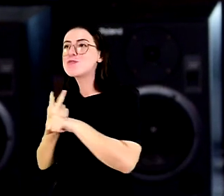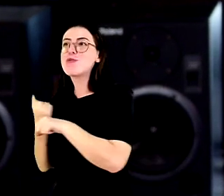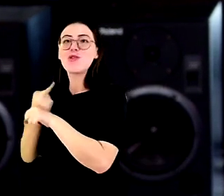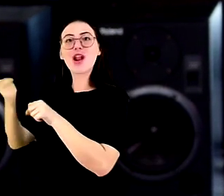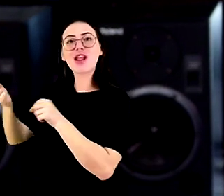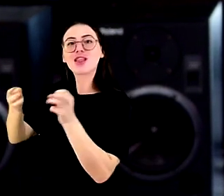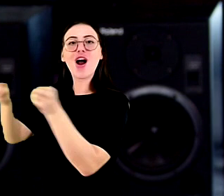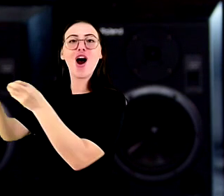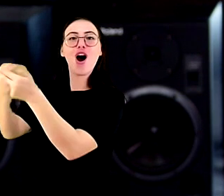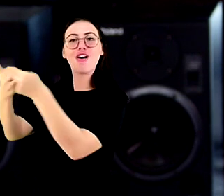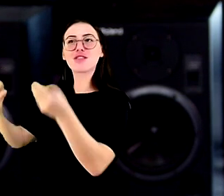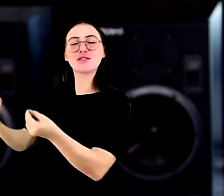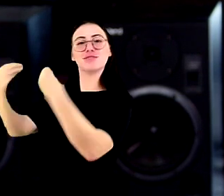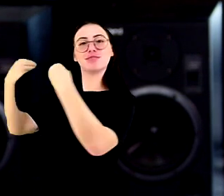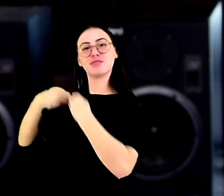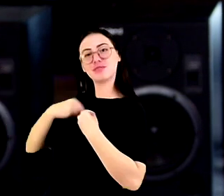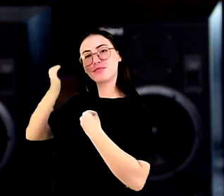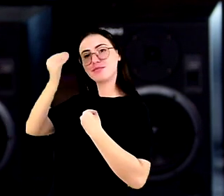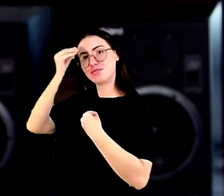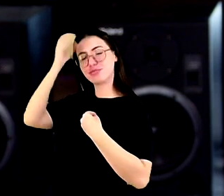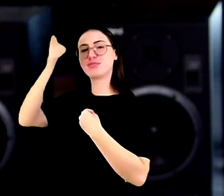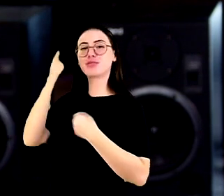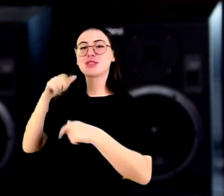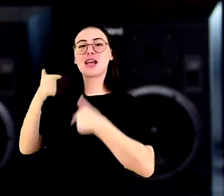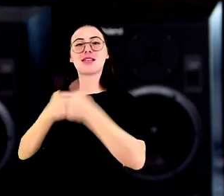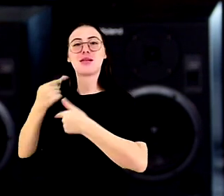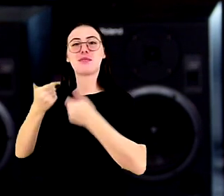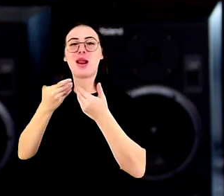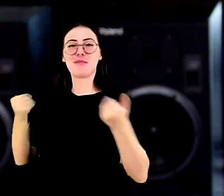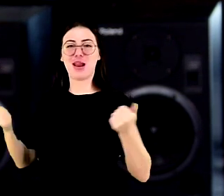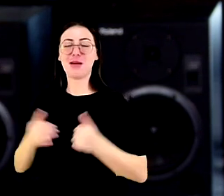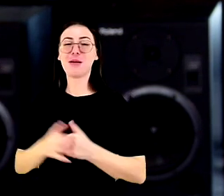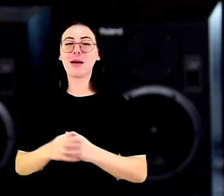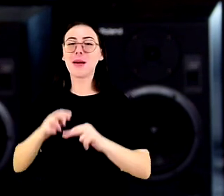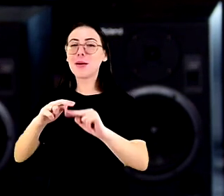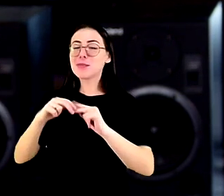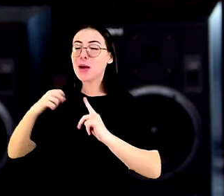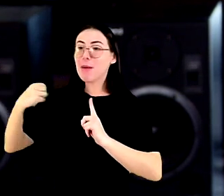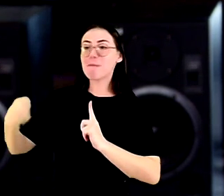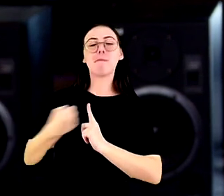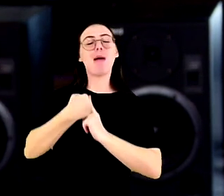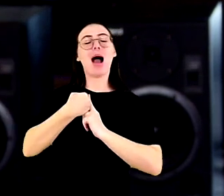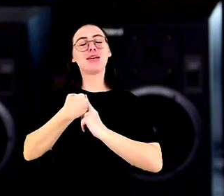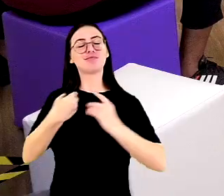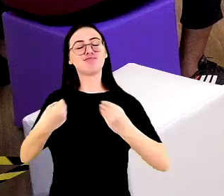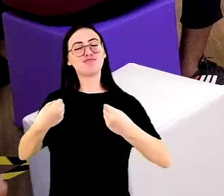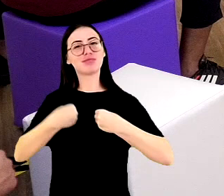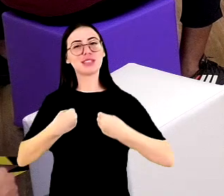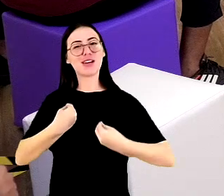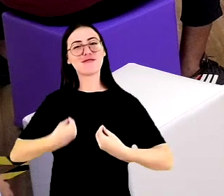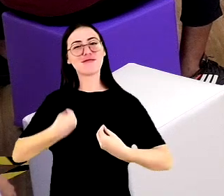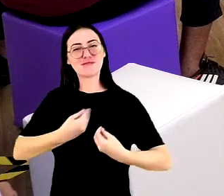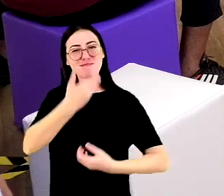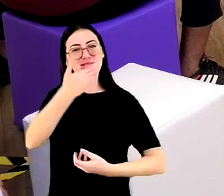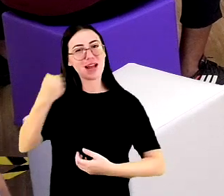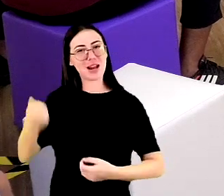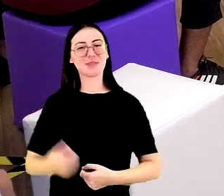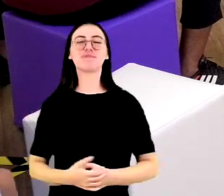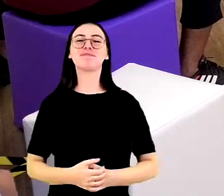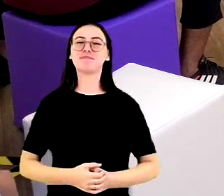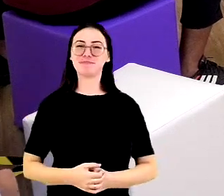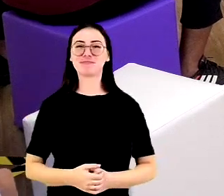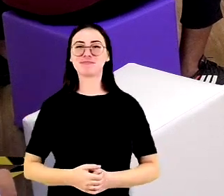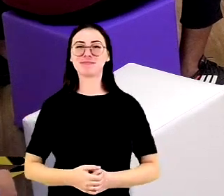bastante impactante e que foi algo que eu estou realmente fascinado. Bom, esse é o nosso